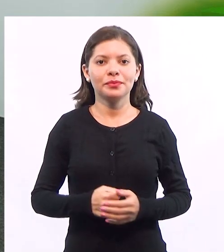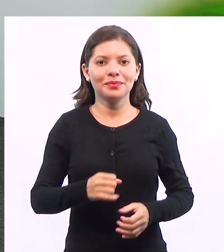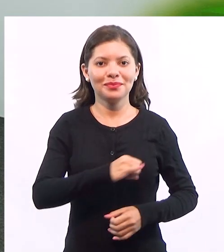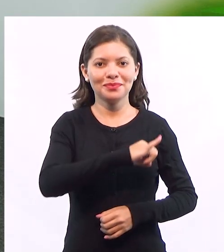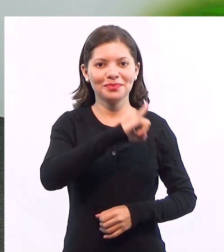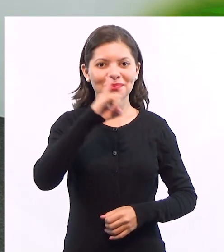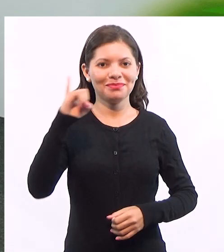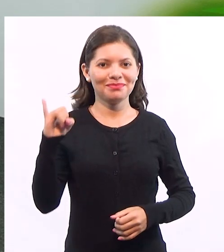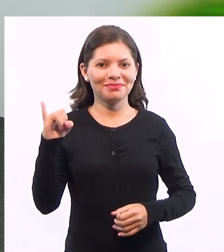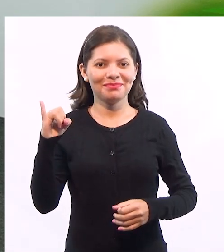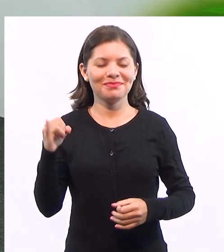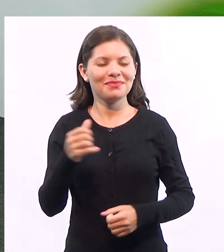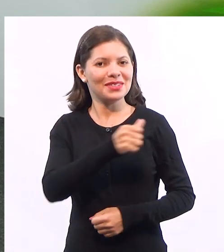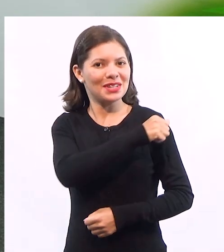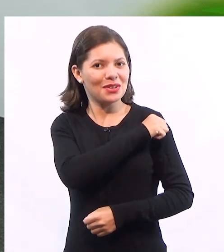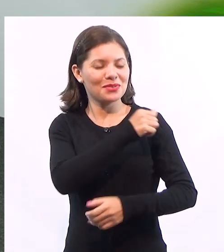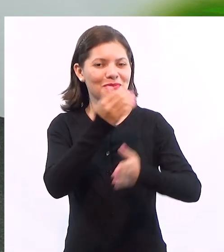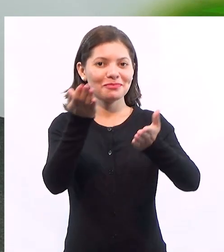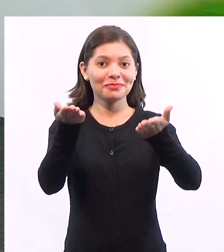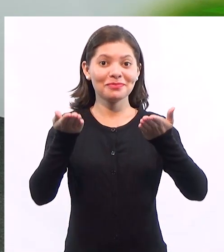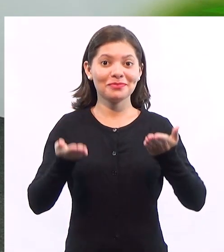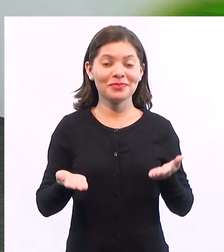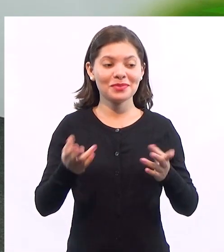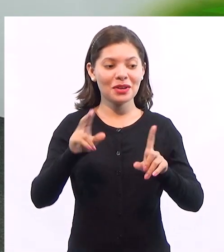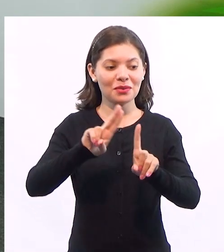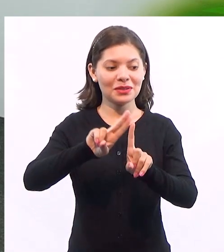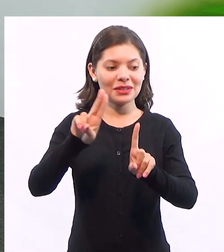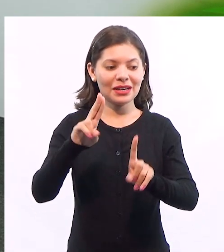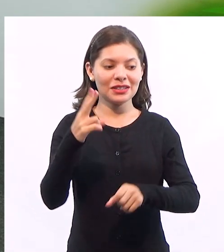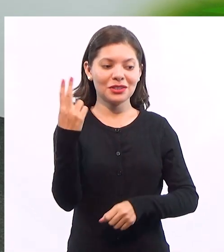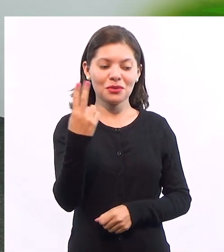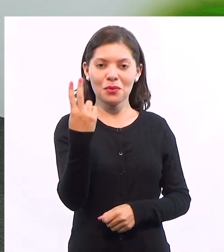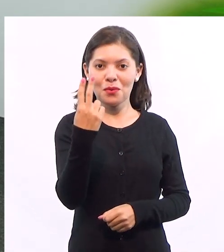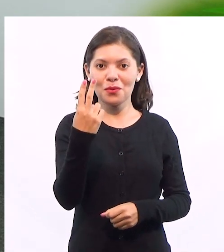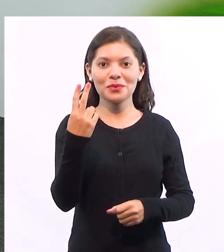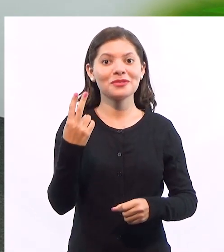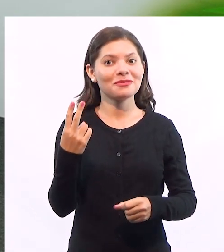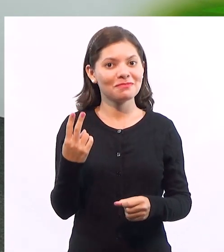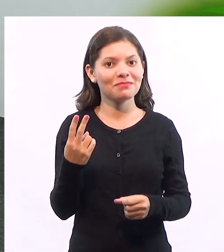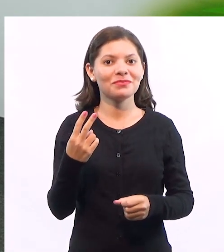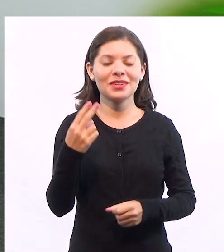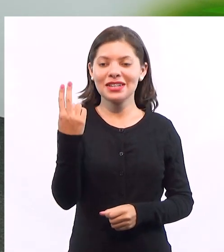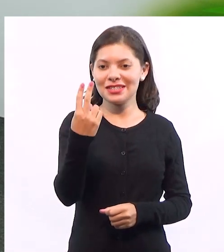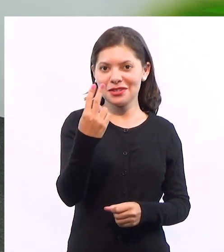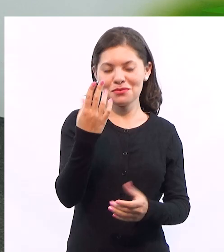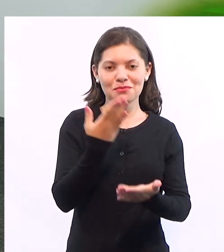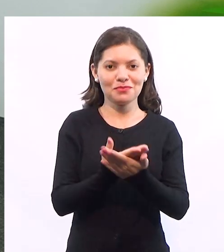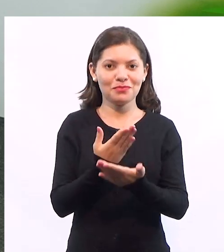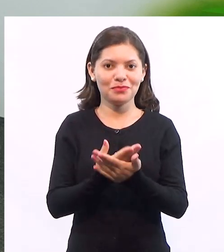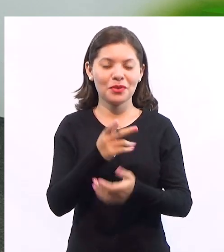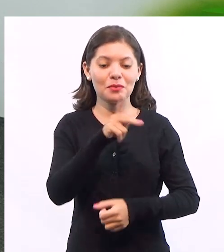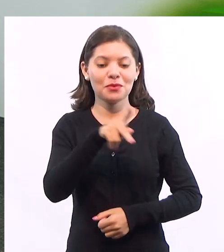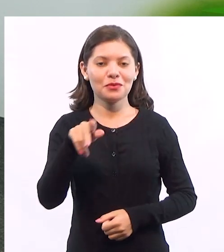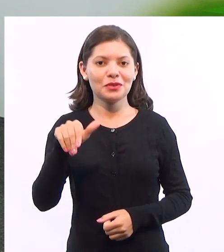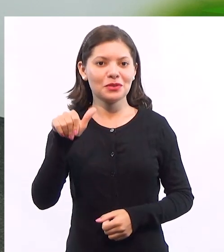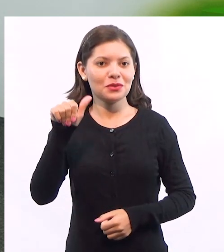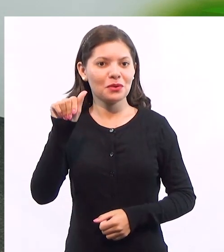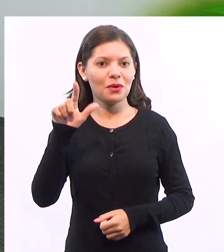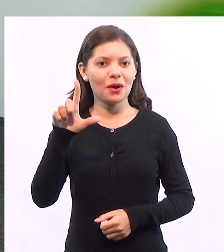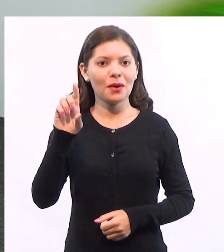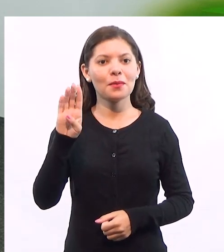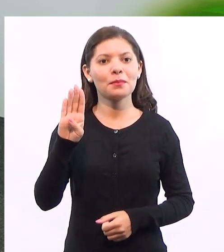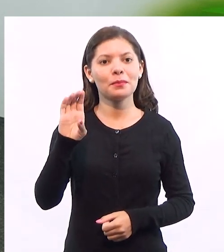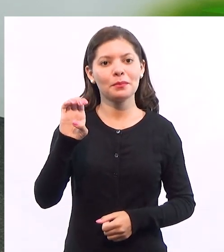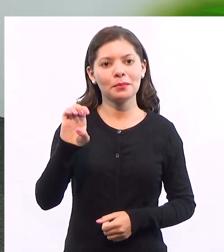Olá, meu querido, olá, minha querida, seja bem-vindo à nossa unidade 2. Chegamos na segunda aula, hein? Professor Alberto